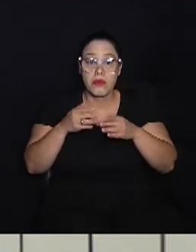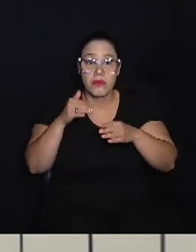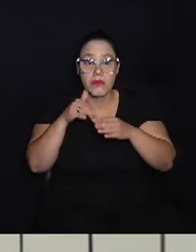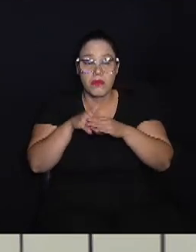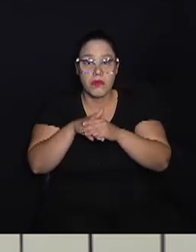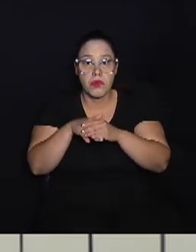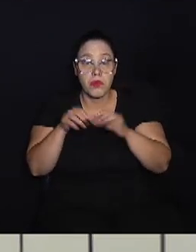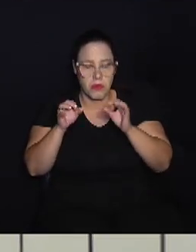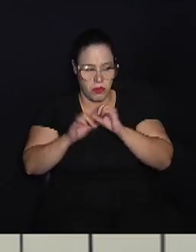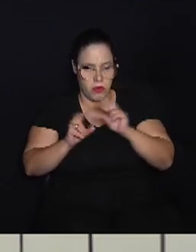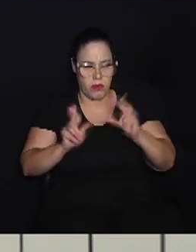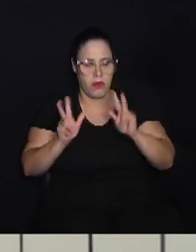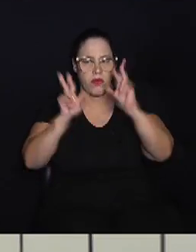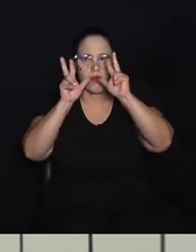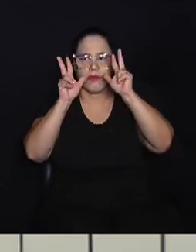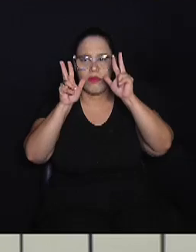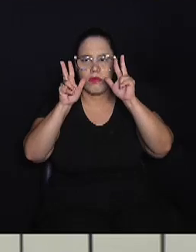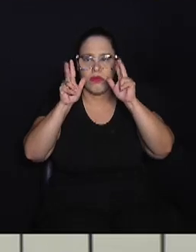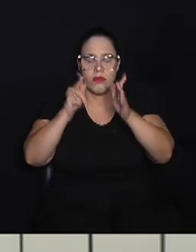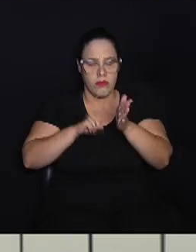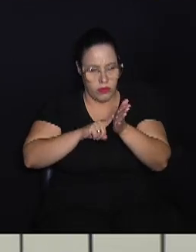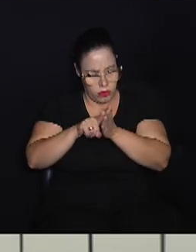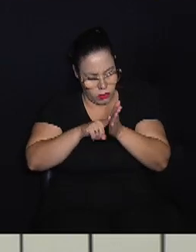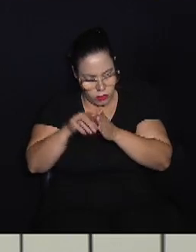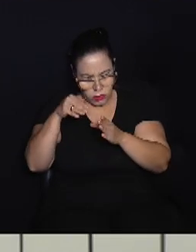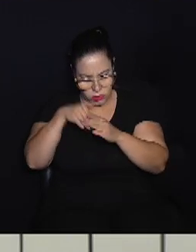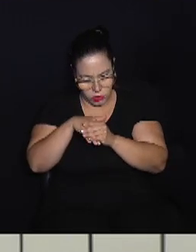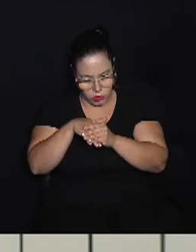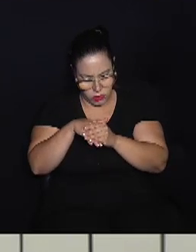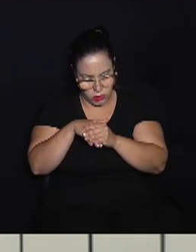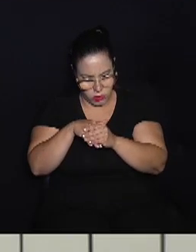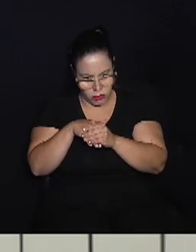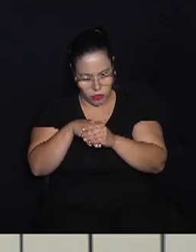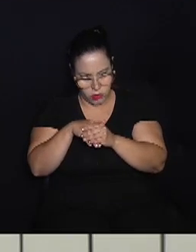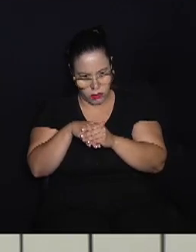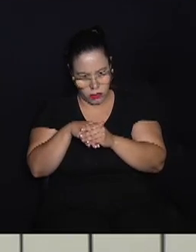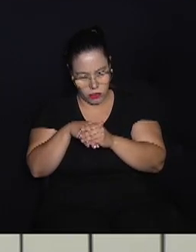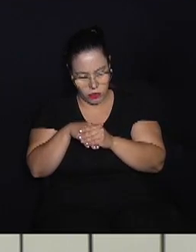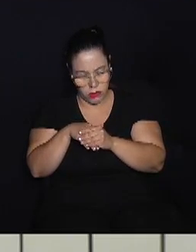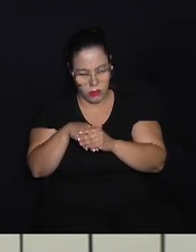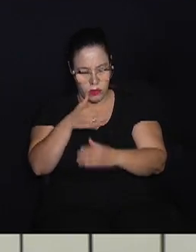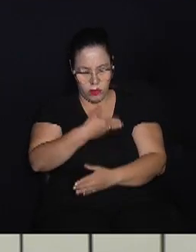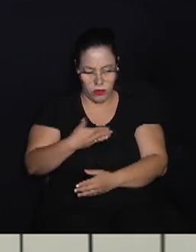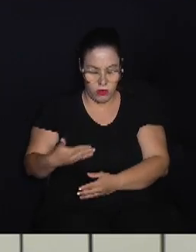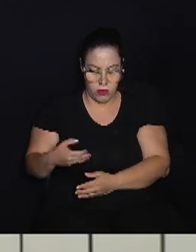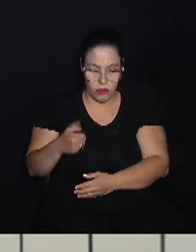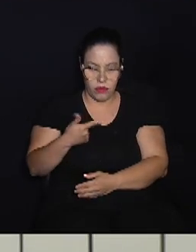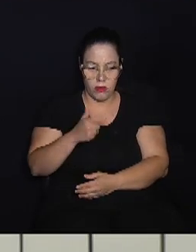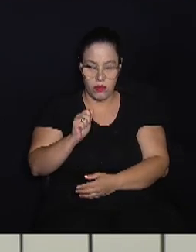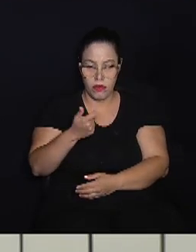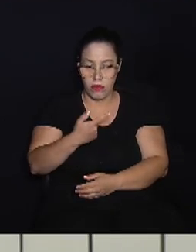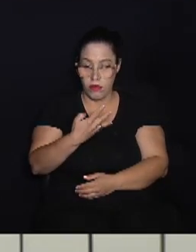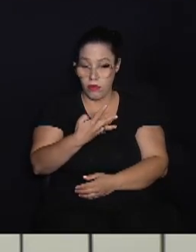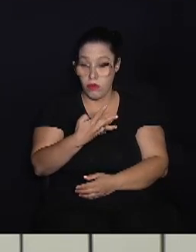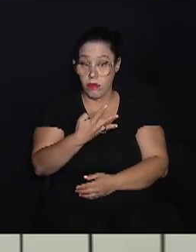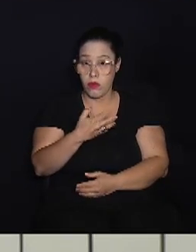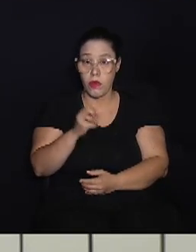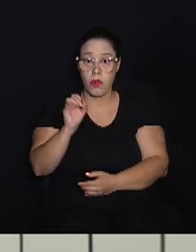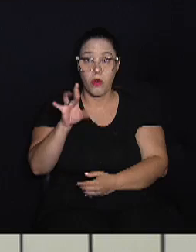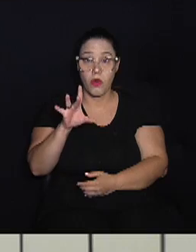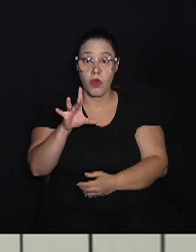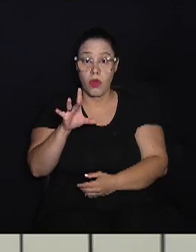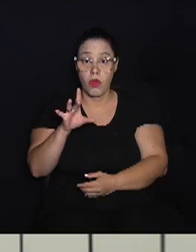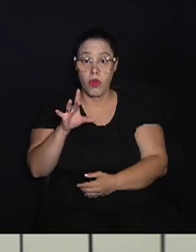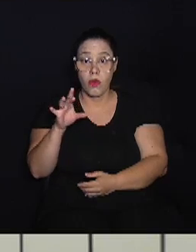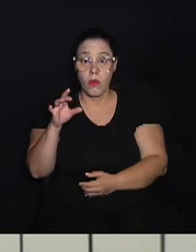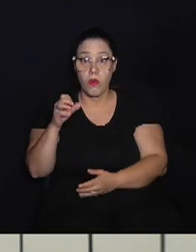ficarem atentos, porque a pesquisa eleitoral de intenção de voto para as eleições municipais de 2024 só tem validade